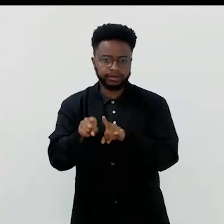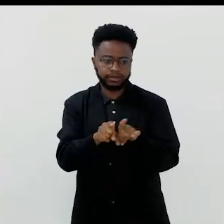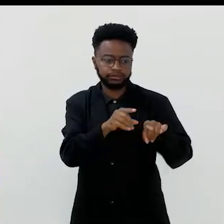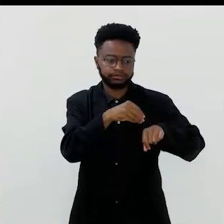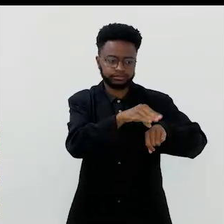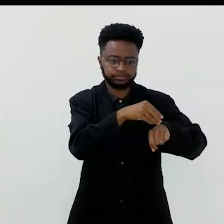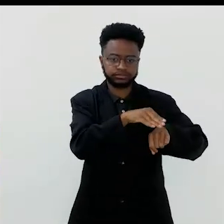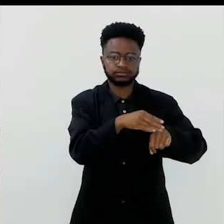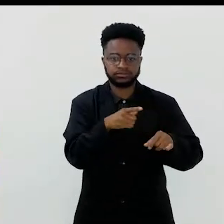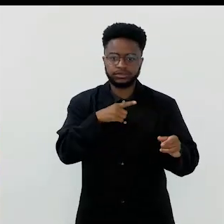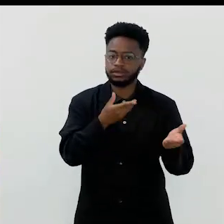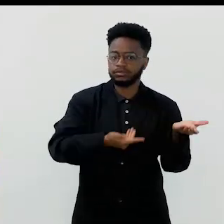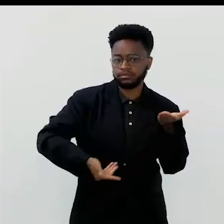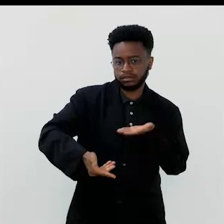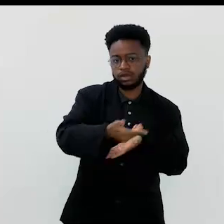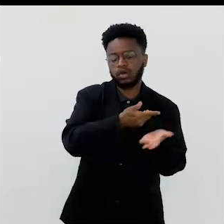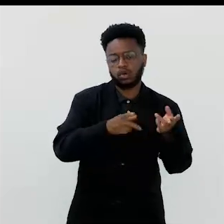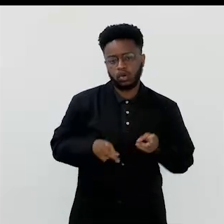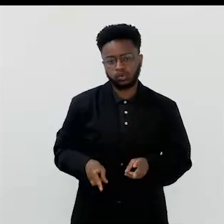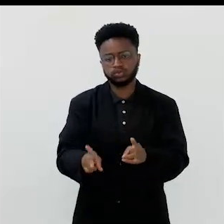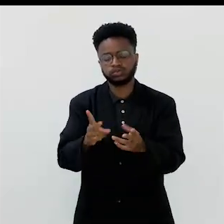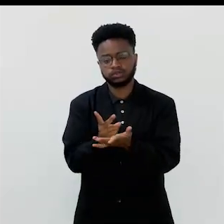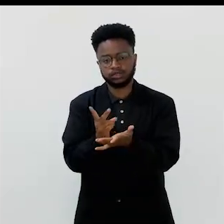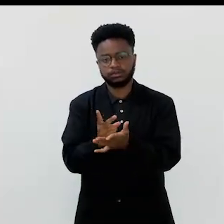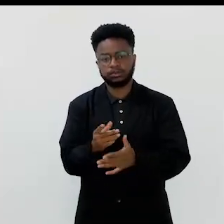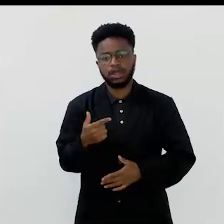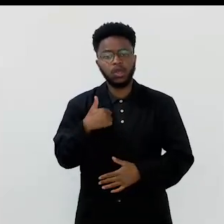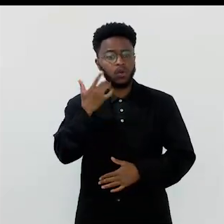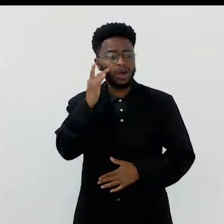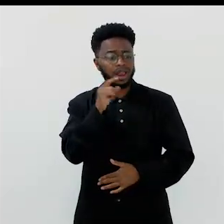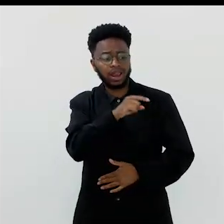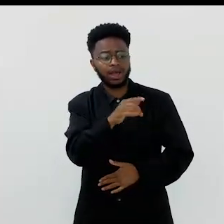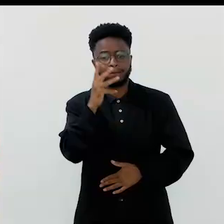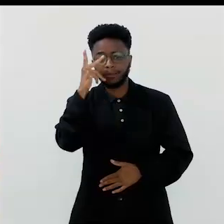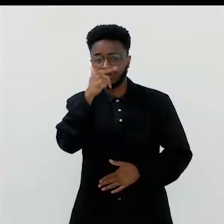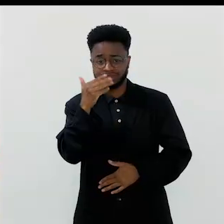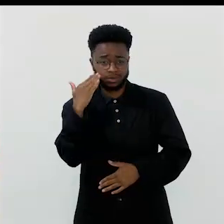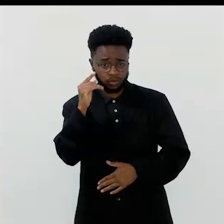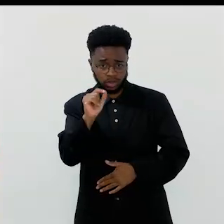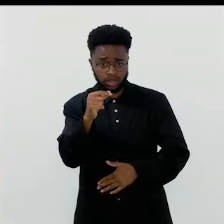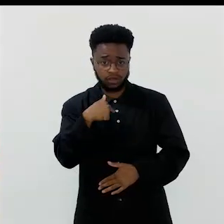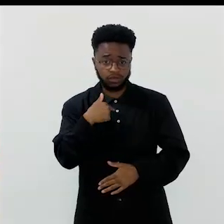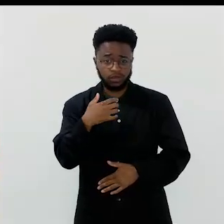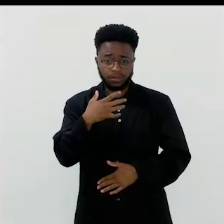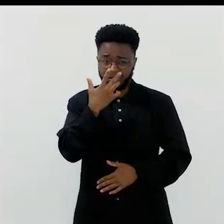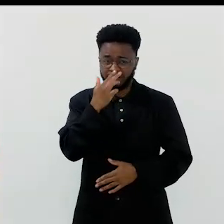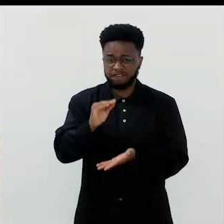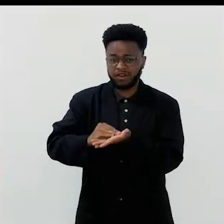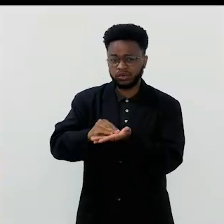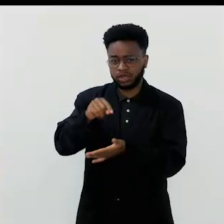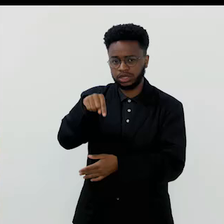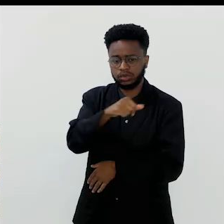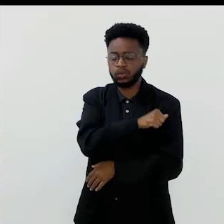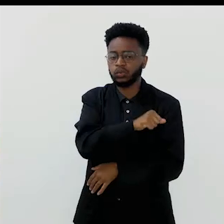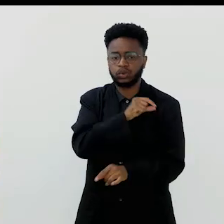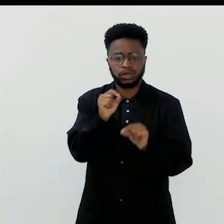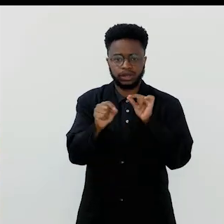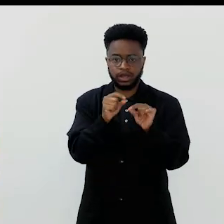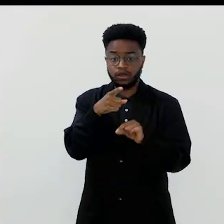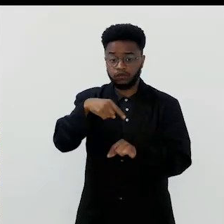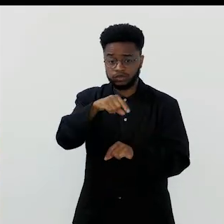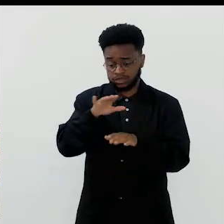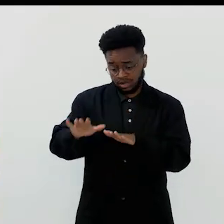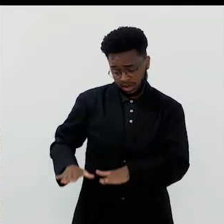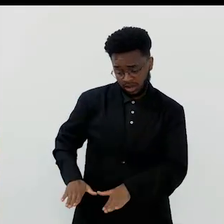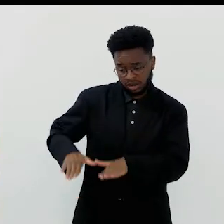daqui, Isso. levar para lá. Esse intercâmbio, né, que continua evoluindo. Né? Sabe o que eu acho lá bonito em Parintins, que eu sinto falta aqui no Carnaval do Rio?